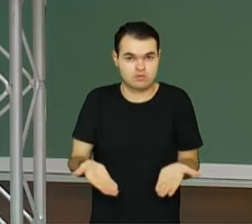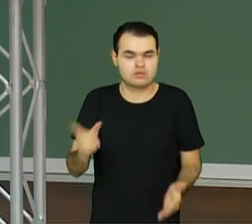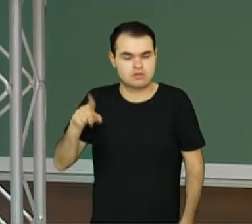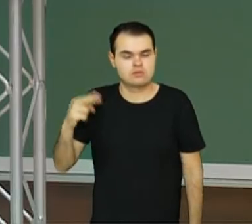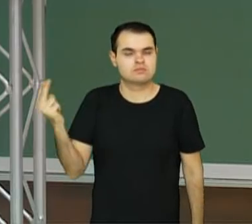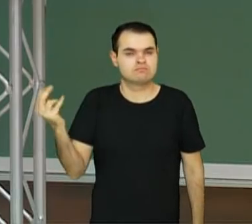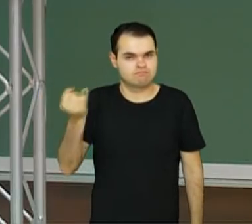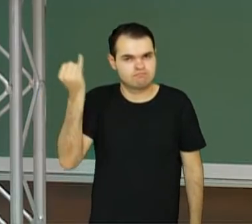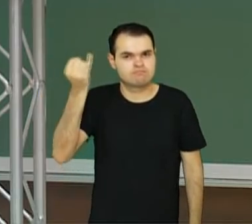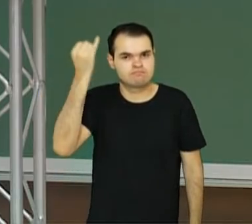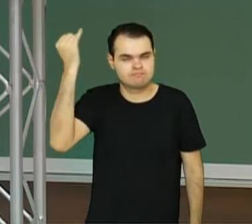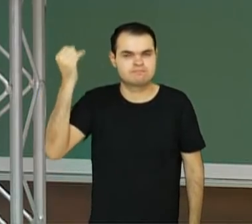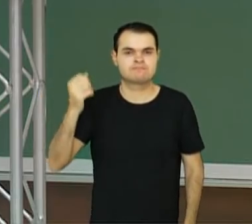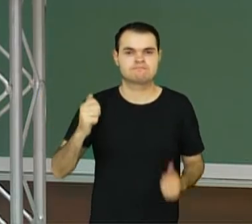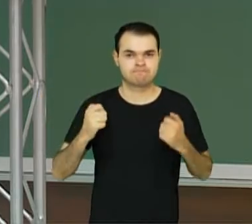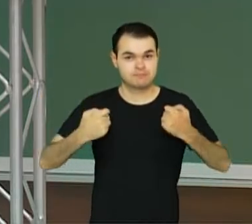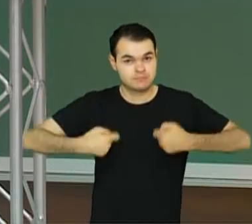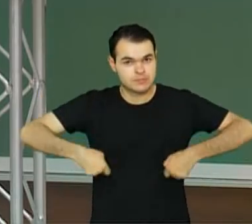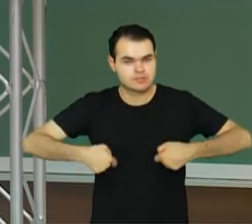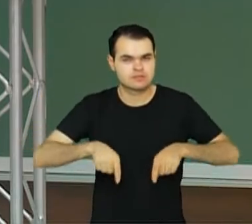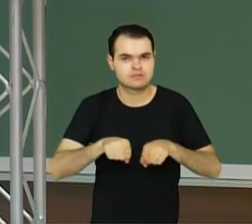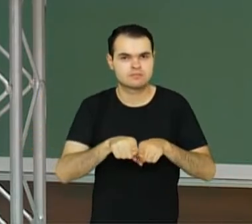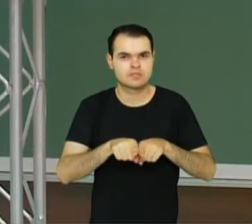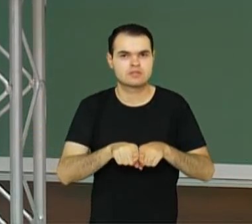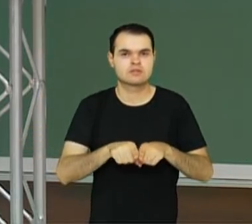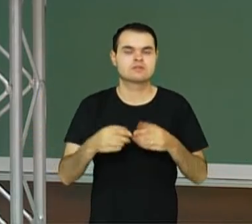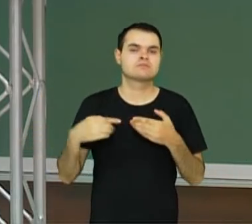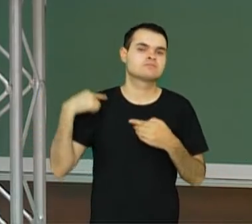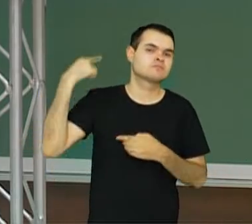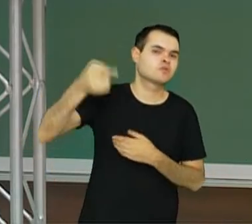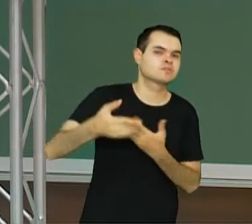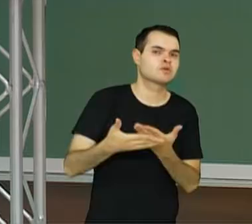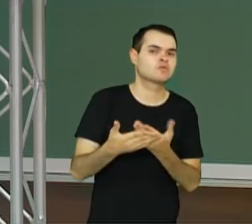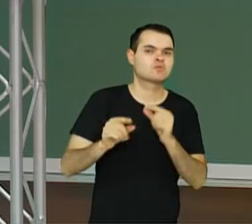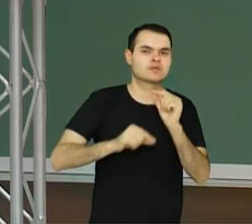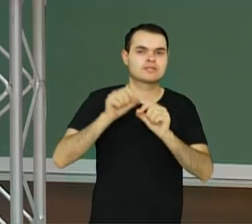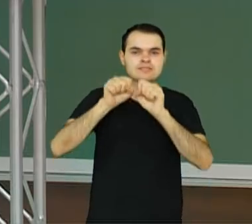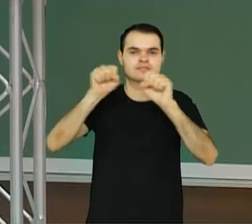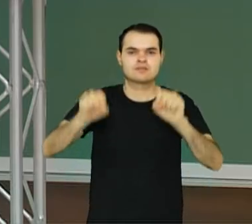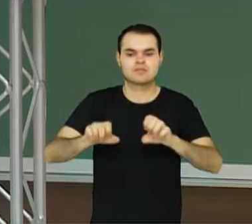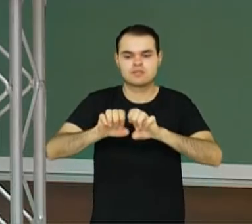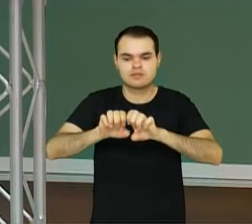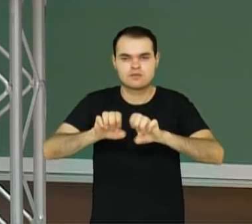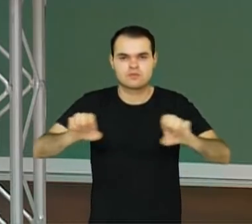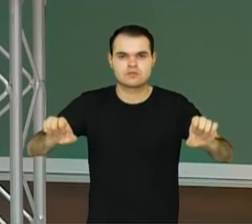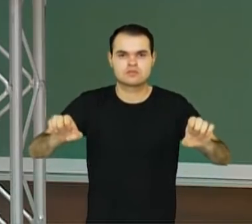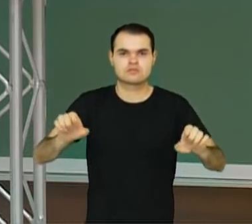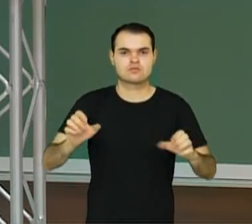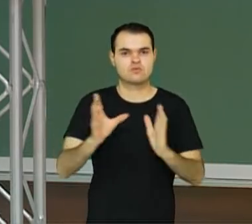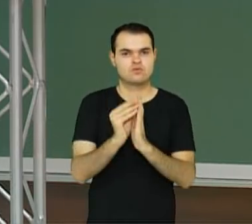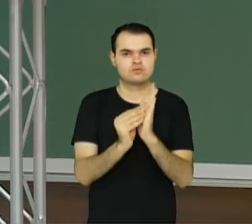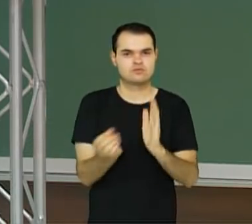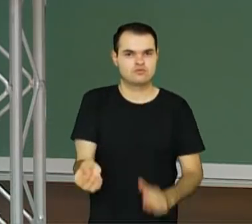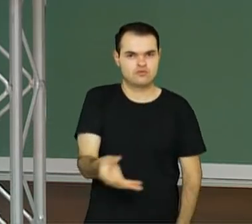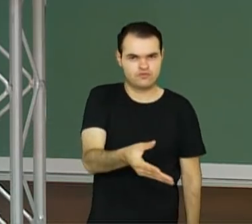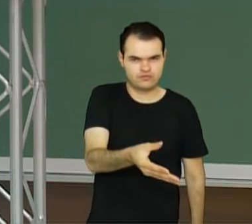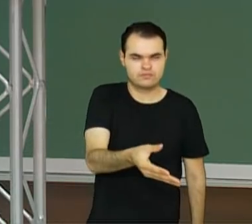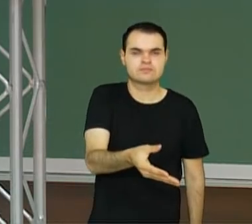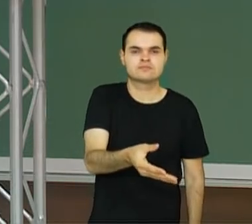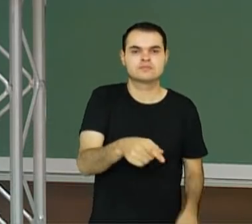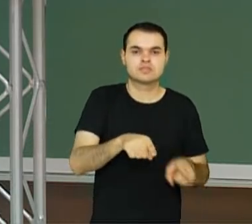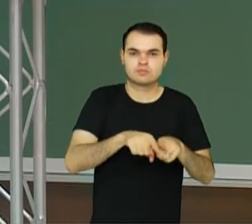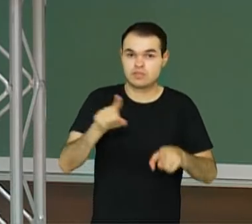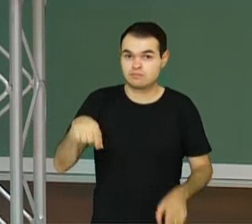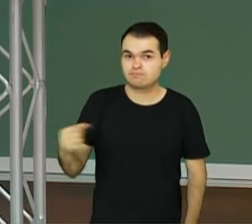útil e necessária. Tá bom? O que nós vamos ver na próxima aula? Sistema de equações. Um conteúdo novo, né? E que também é um conteúdo